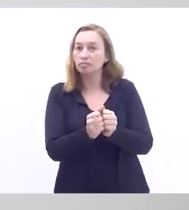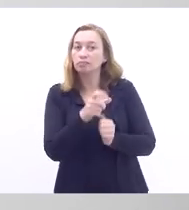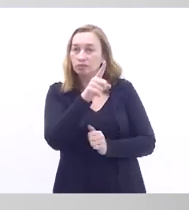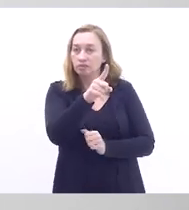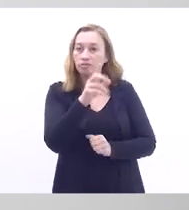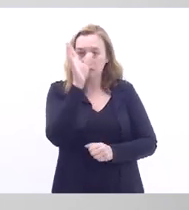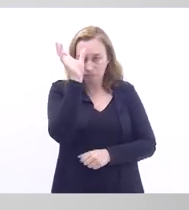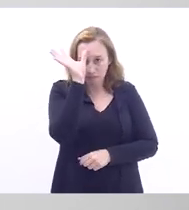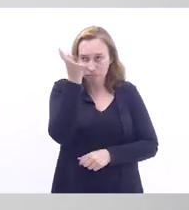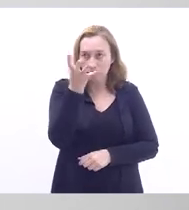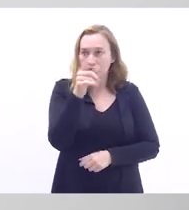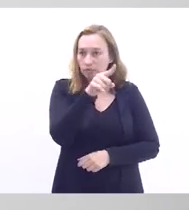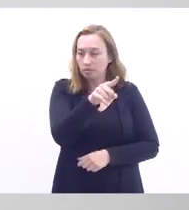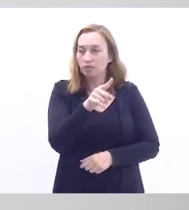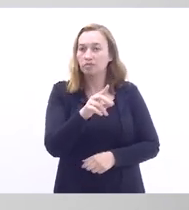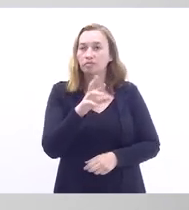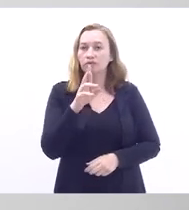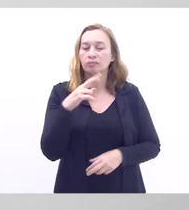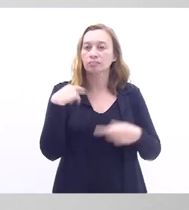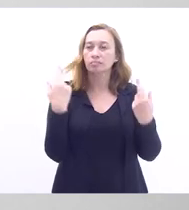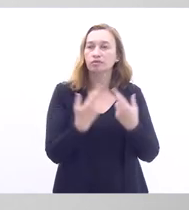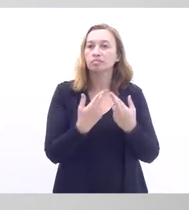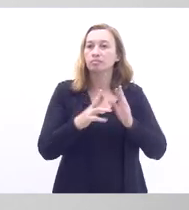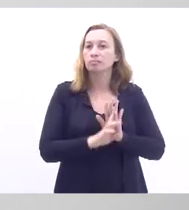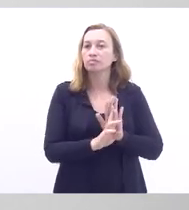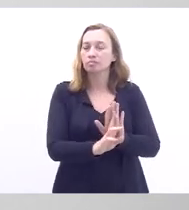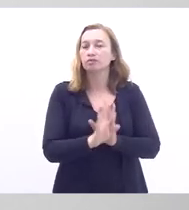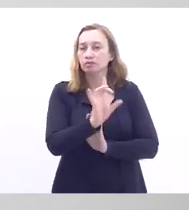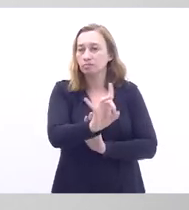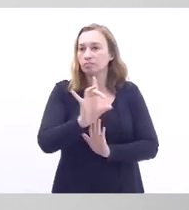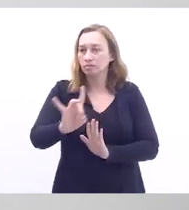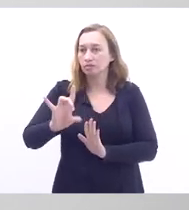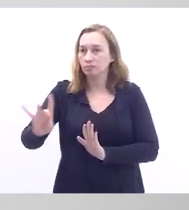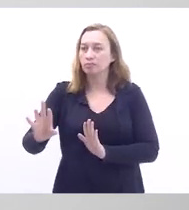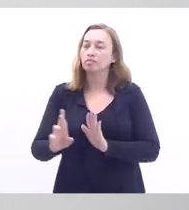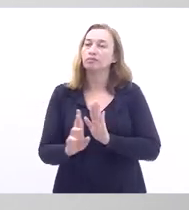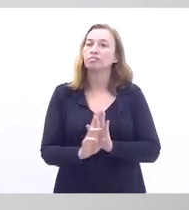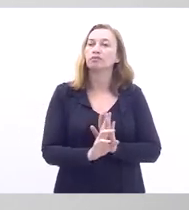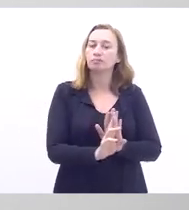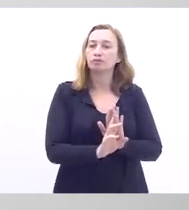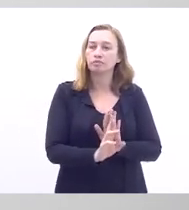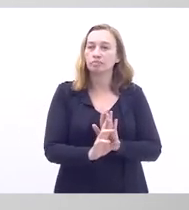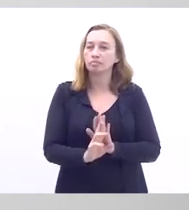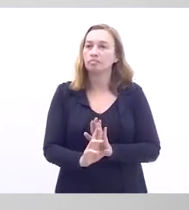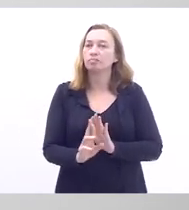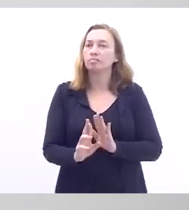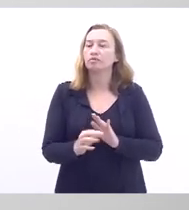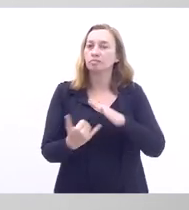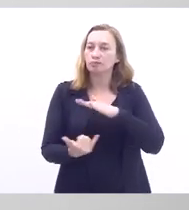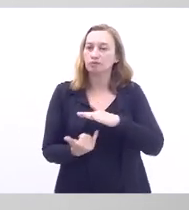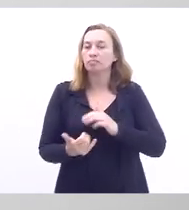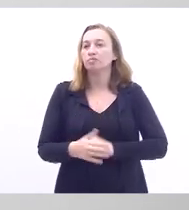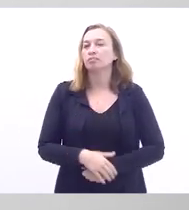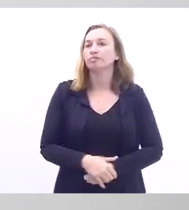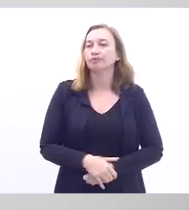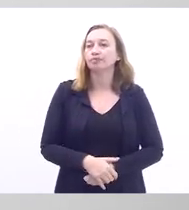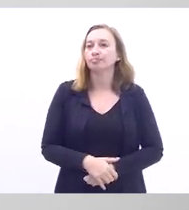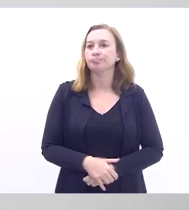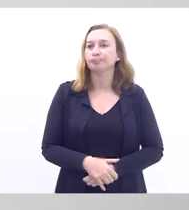nessa reunião com um representante de cada entidade sindical é